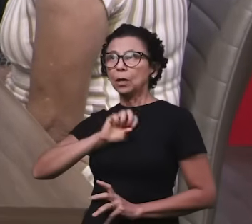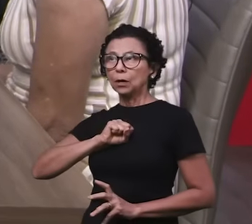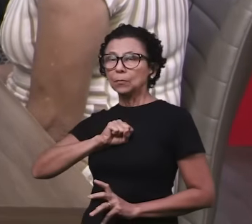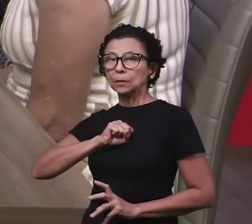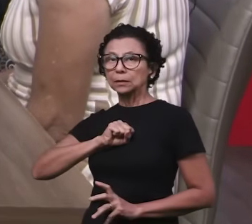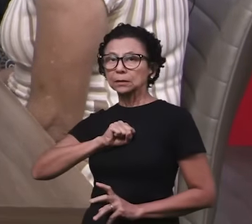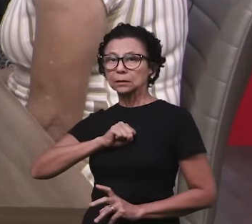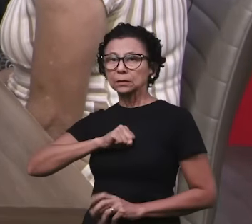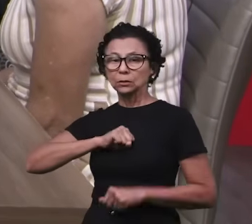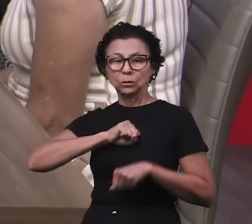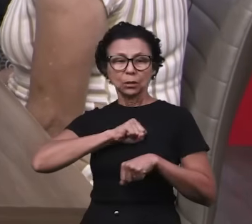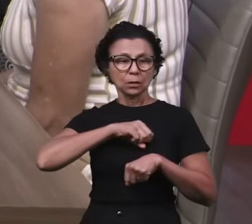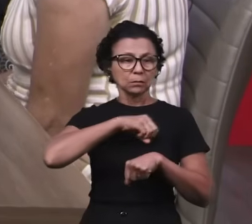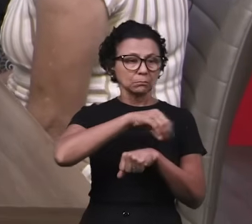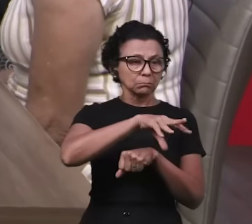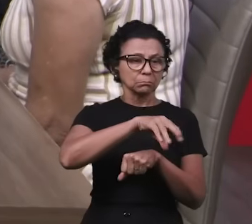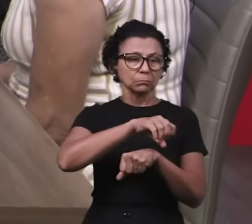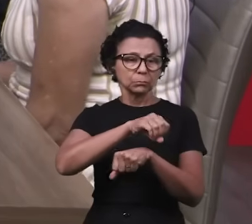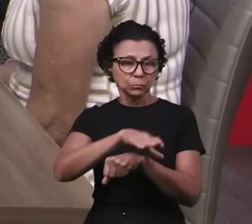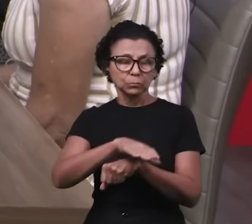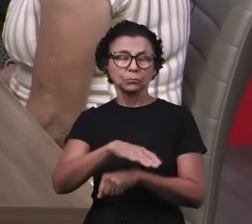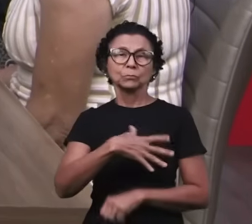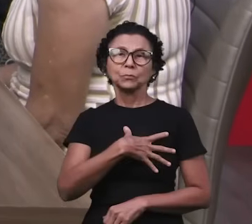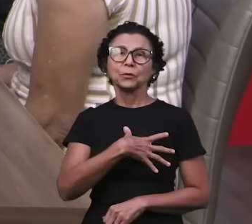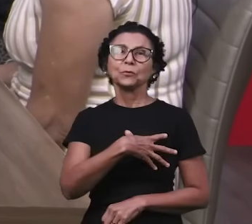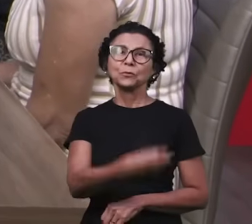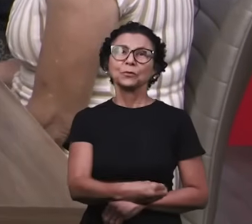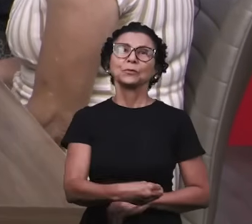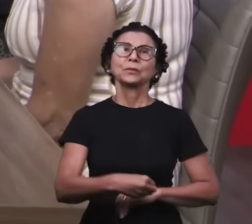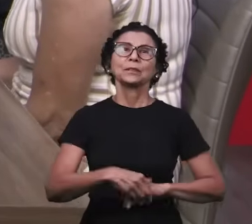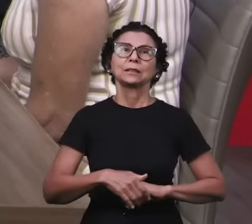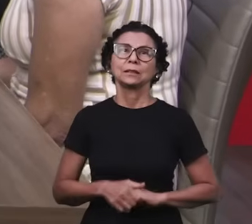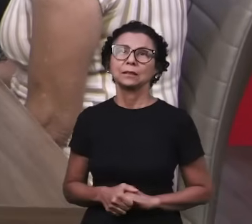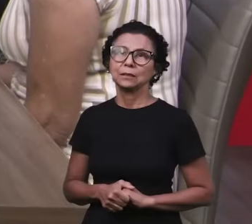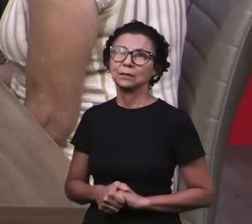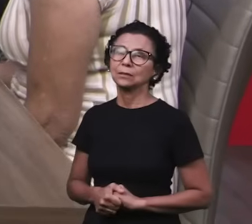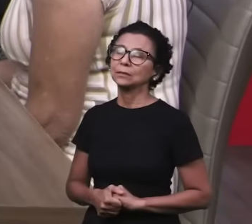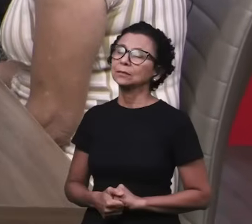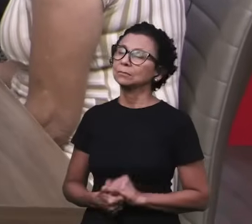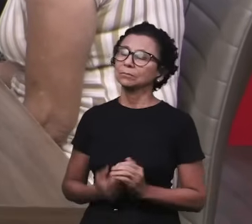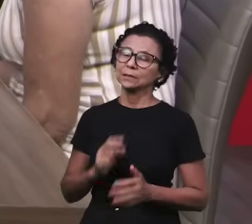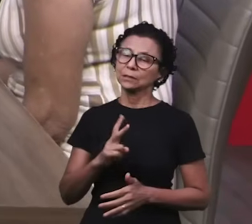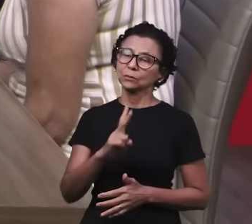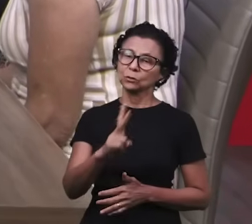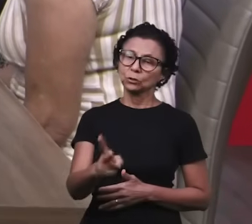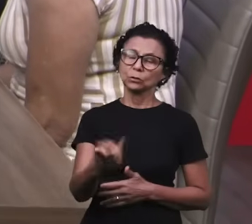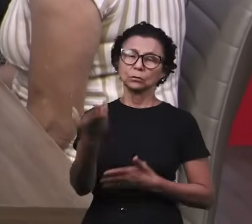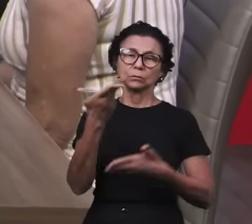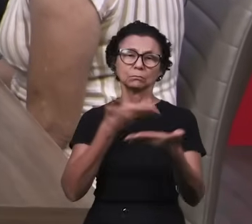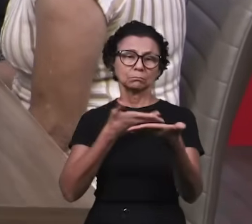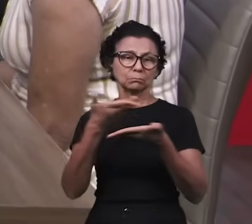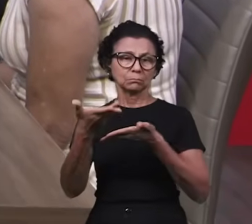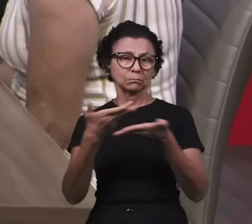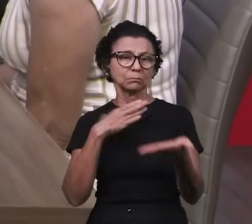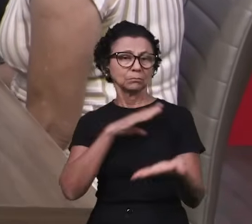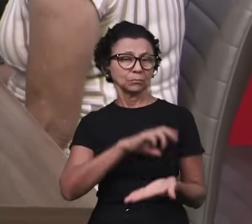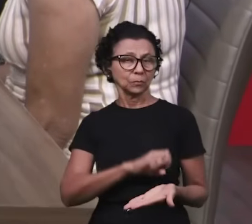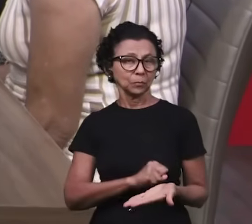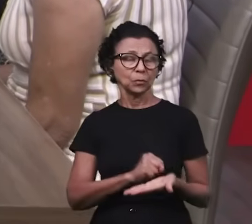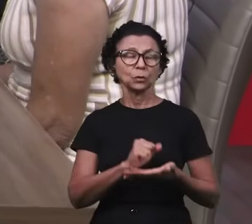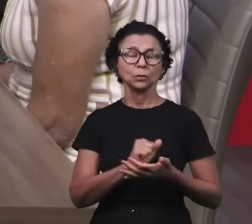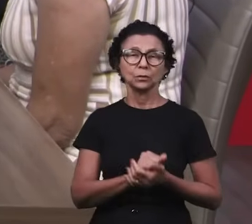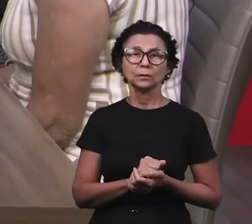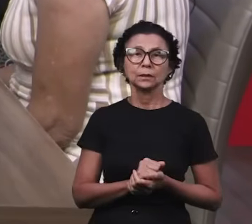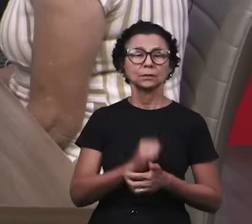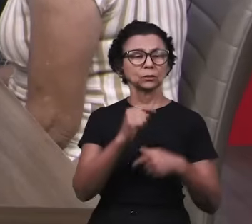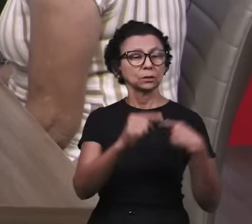E vai continuando o nosso amor por eles, o amor deles pela família seguinte deles, né?